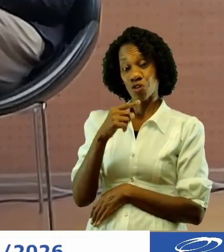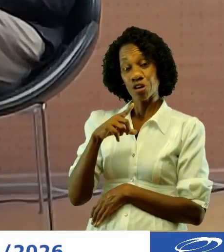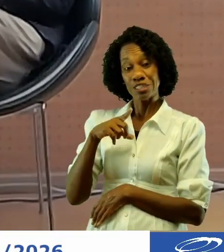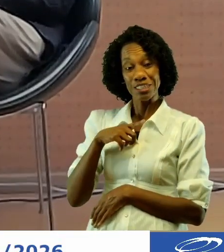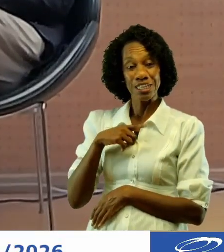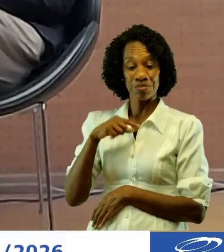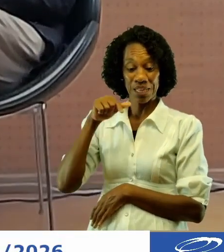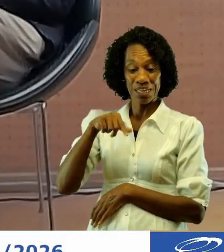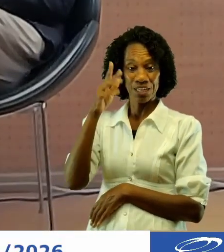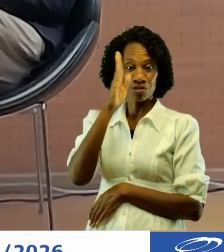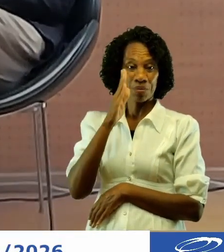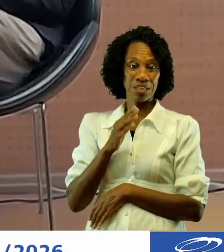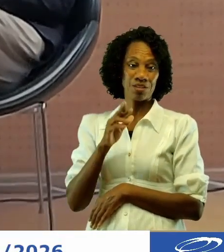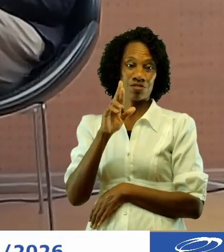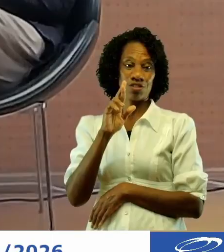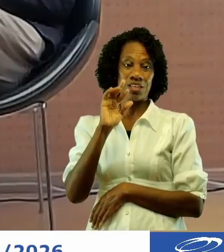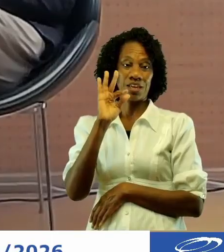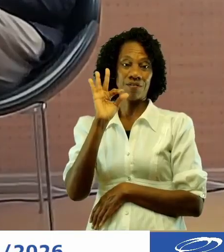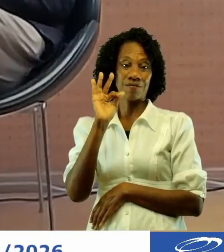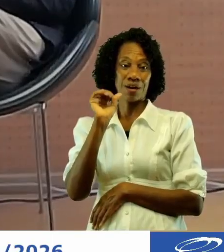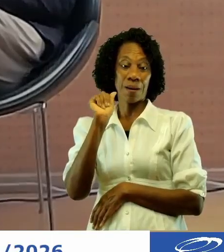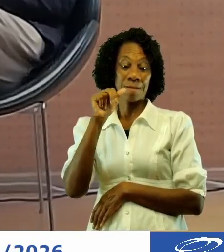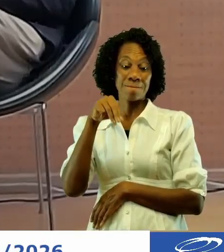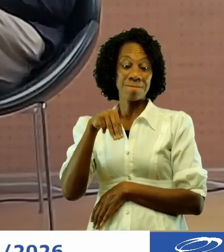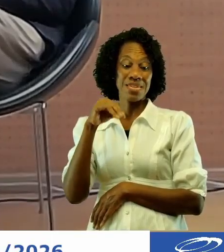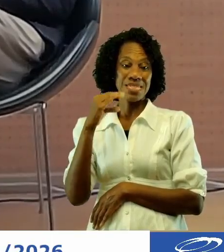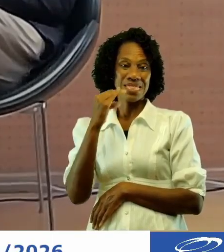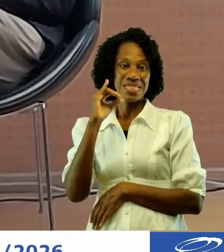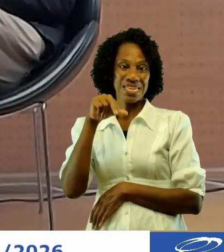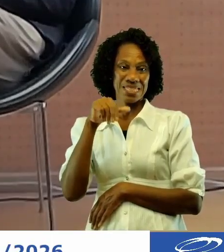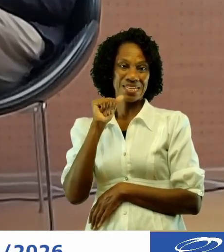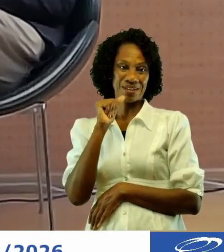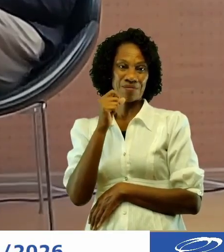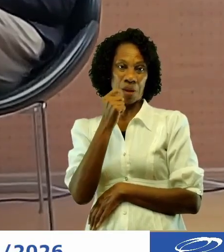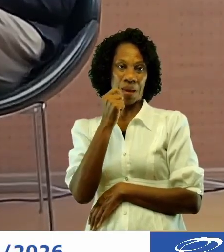Brasil, the fact that we have this quinolone resistance and